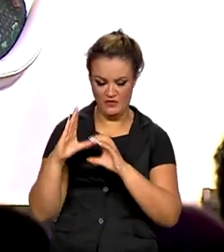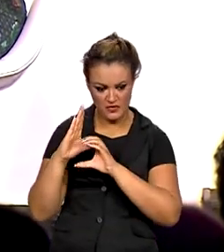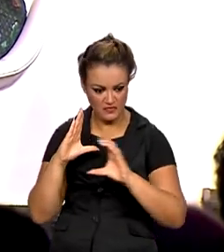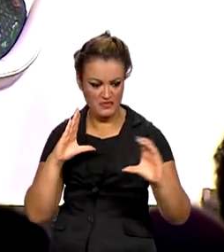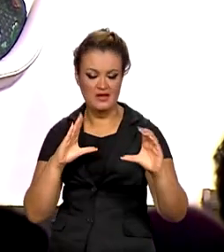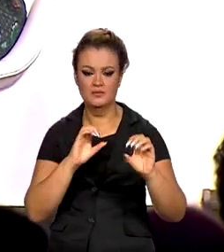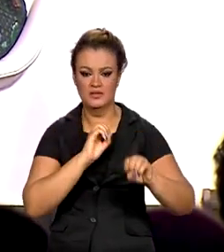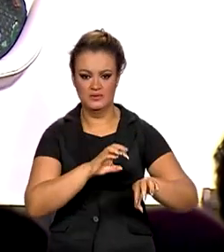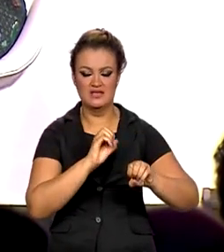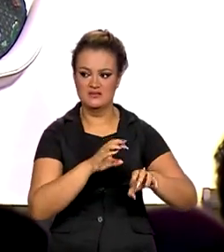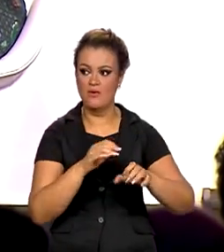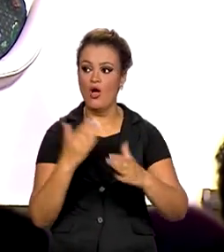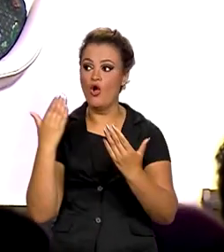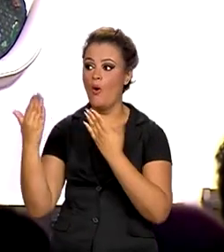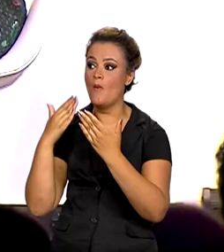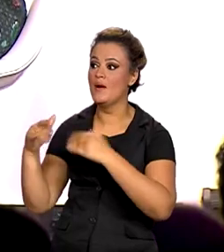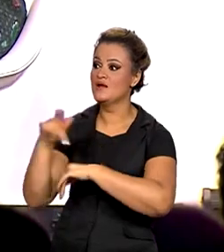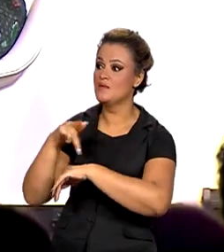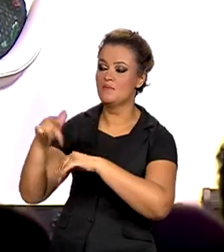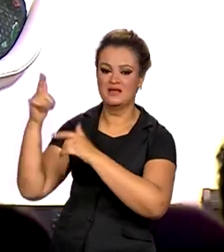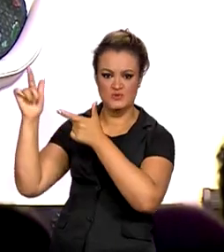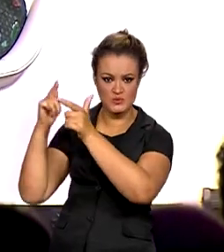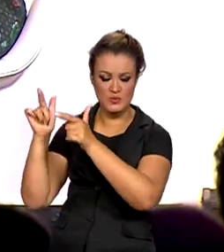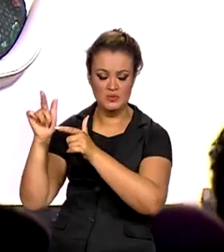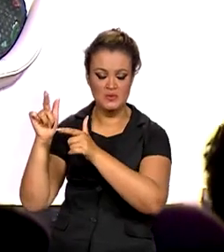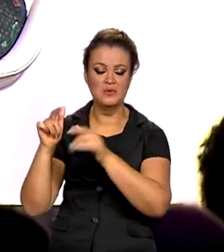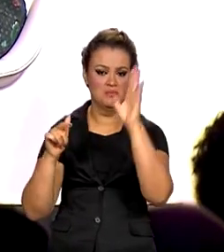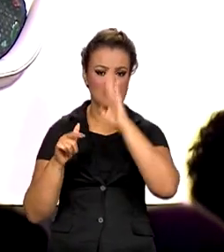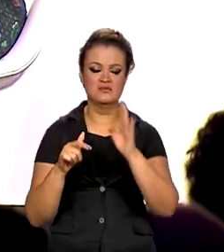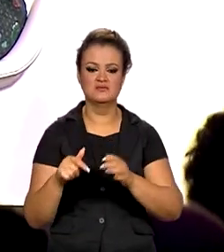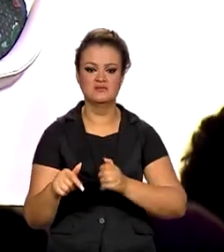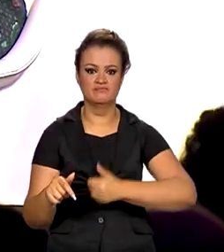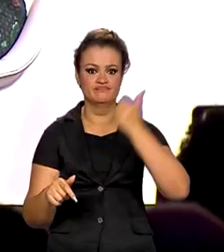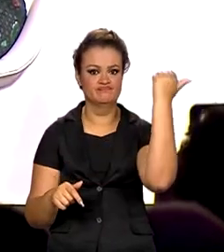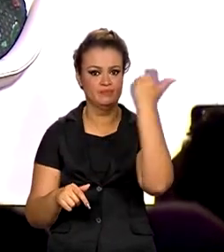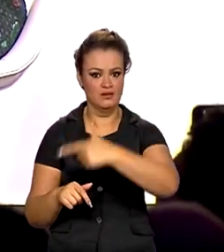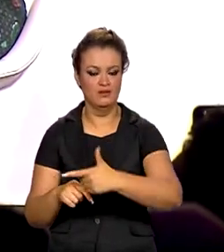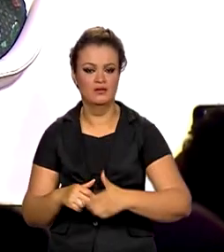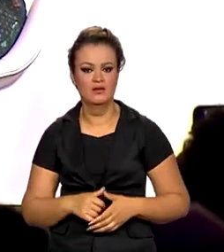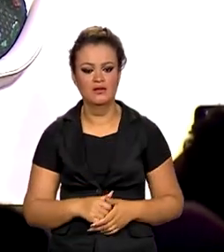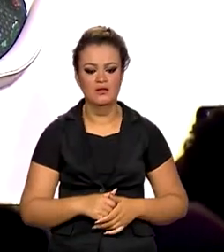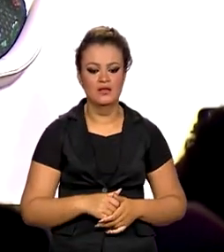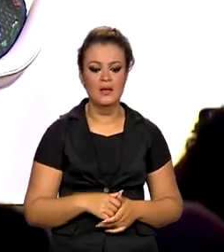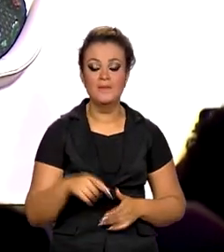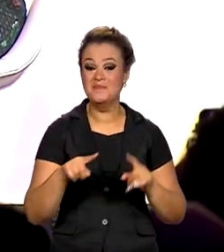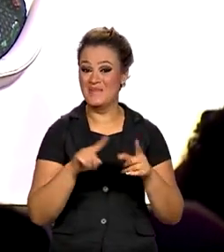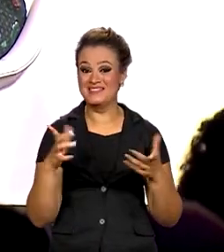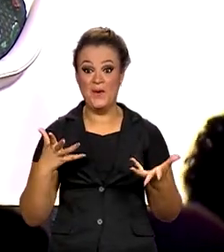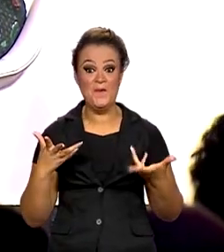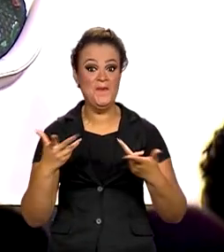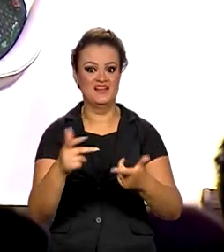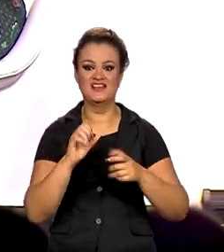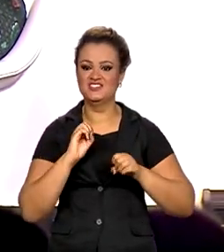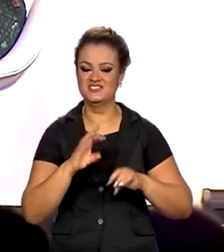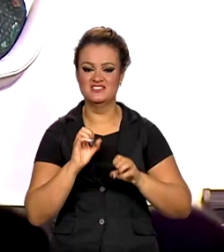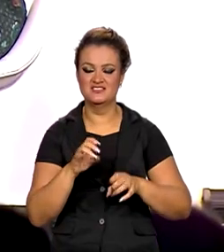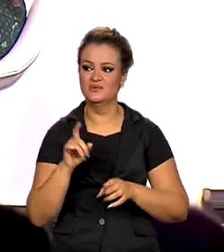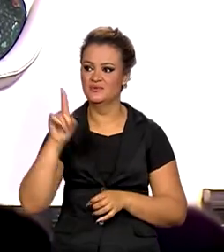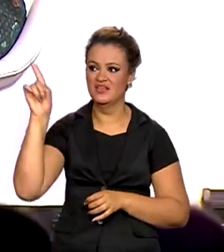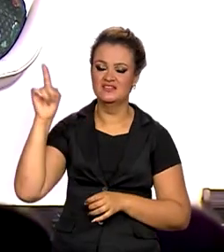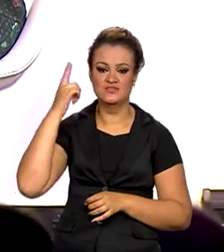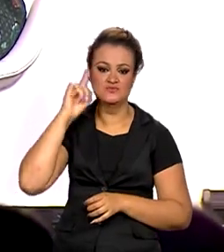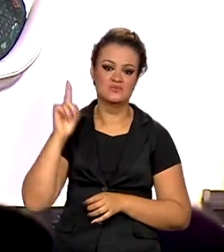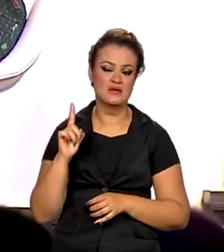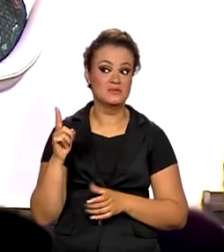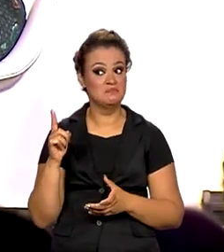estamos acima da média de países que se igualam ao perfil do Brasil com educação. E não temos a qualidade de ensino desses países, então